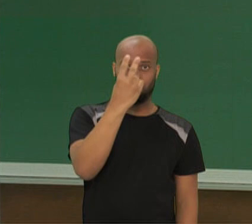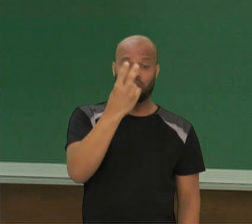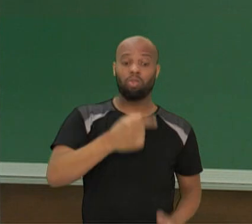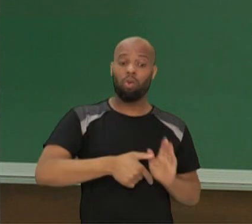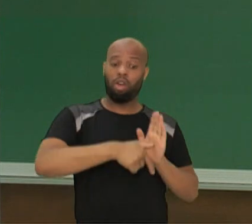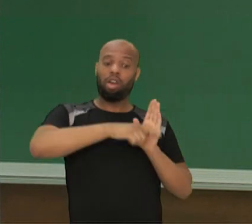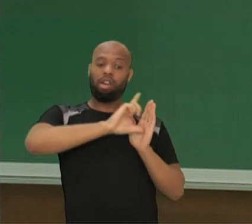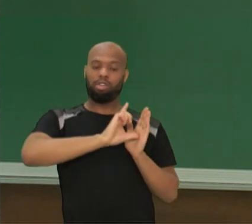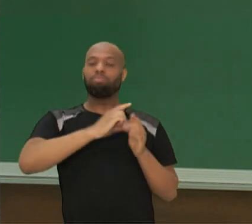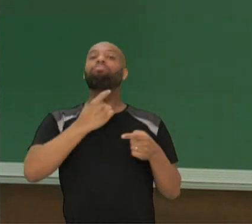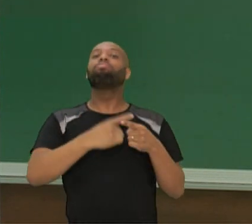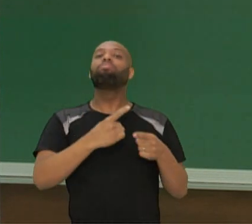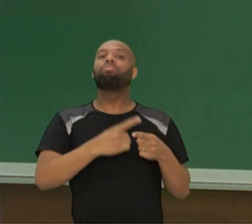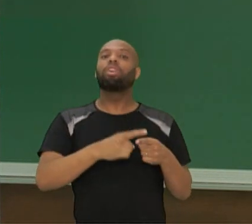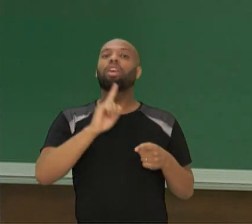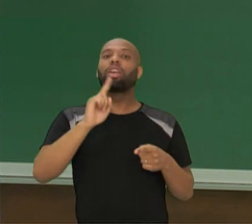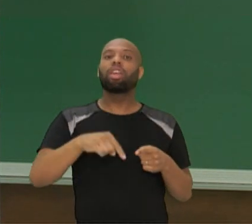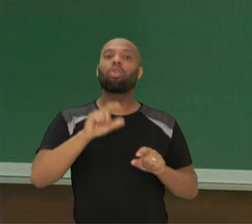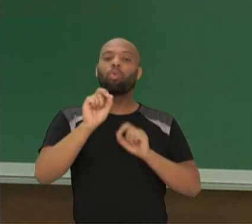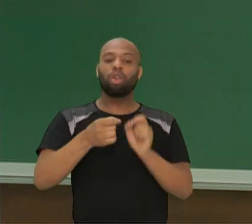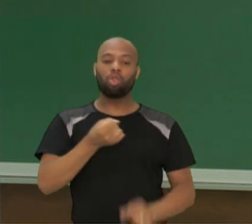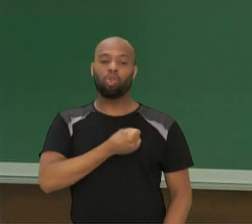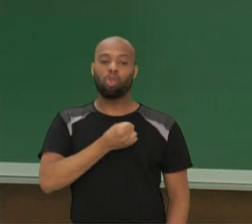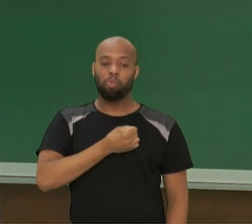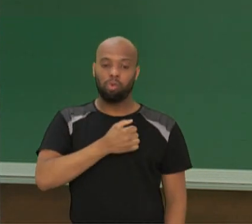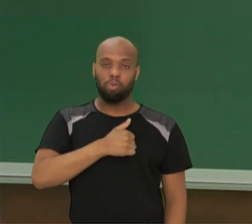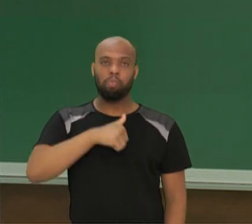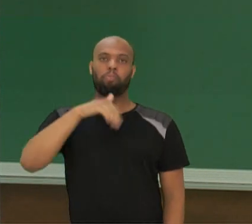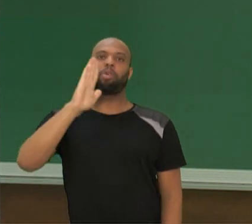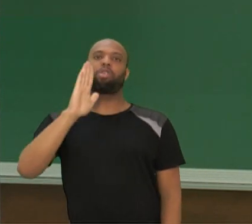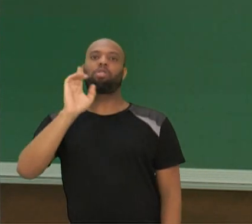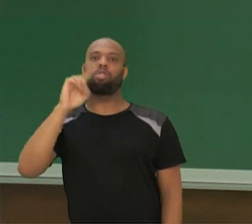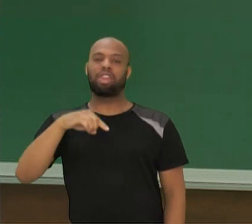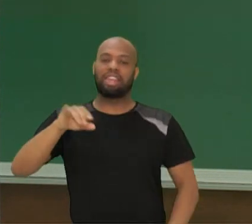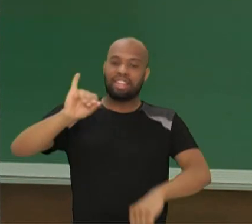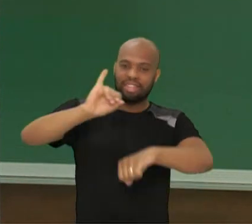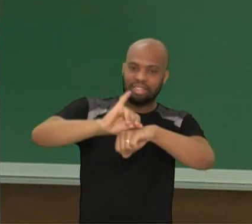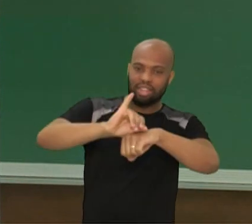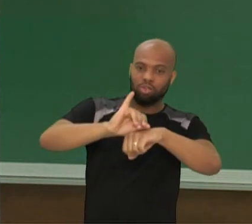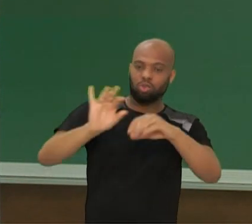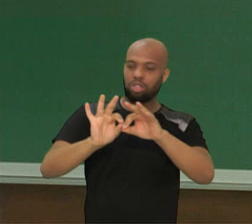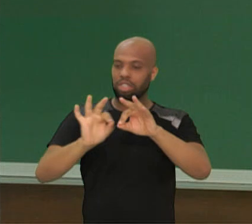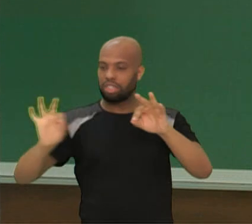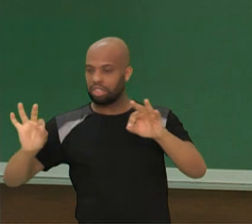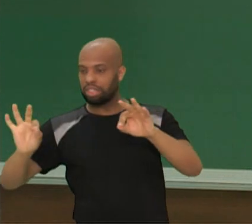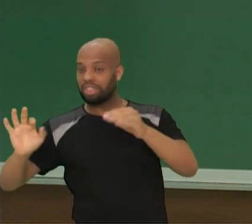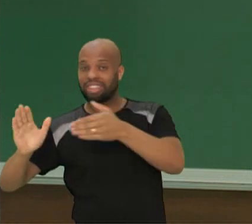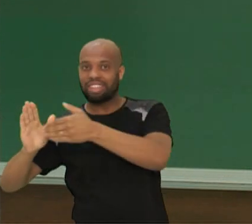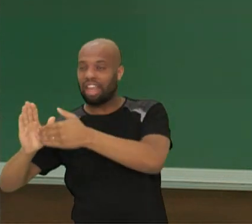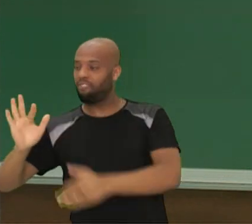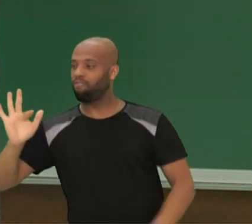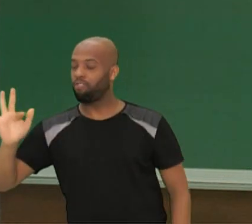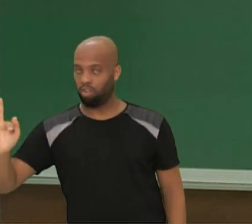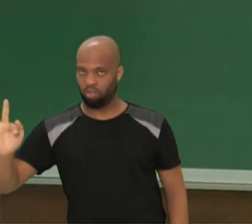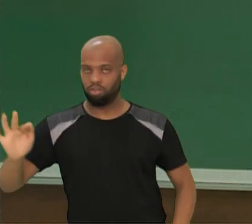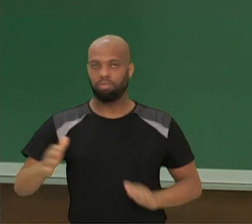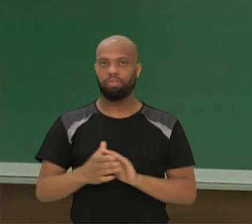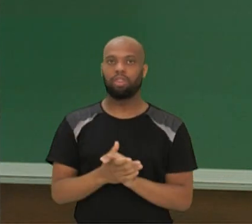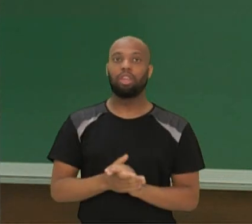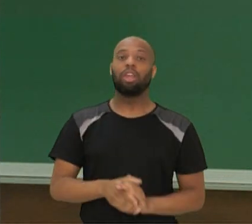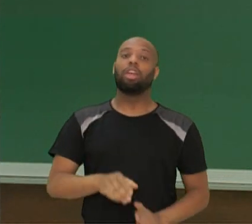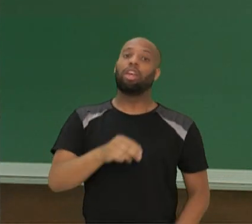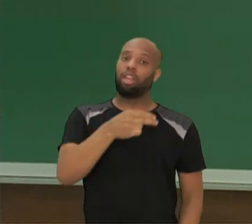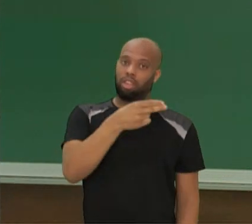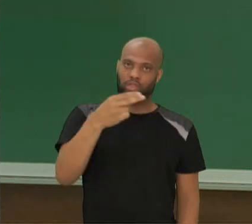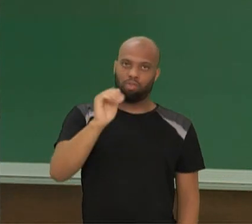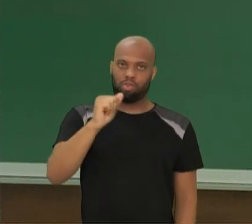na frente, por quê? Porque é o maior dos valores, é a distância do centro ao foco. Igual a A ao quadrado mais